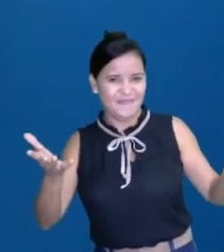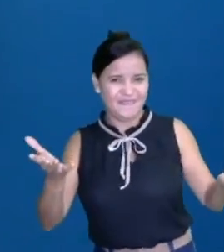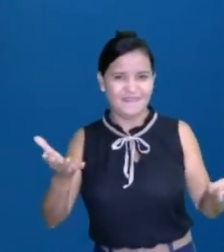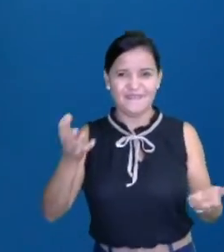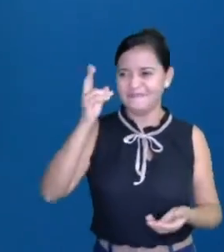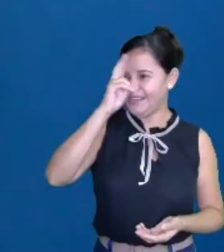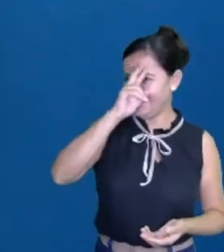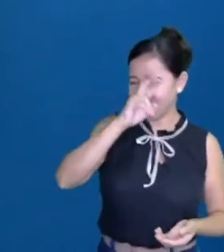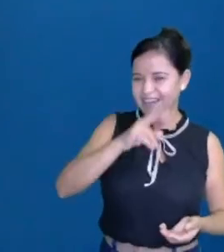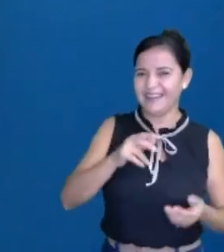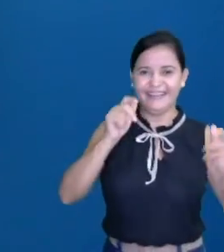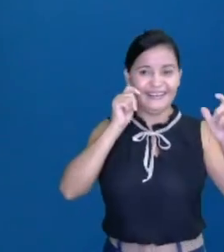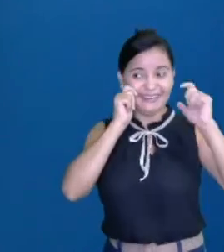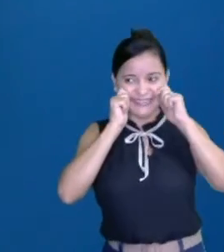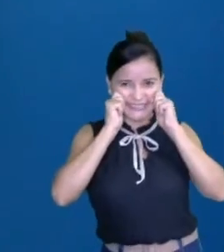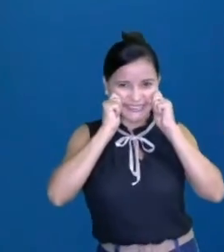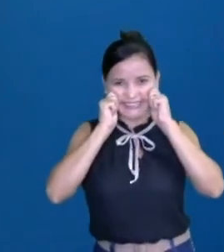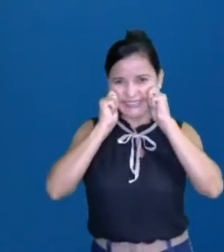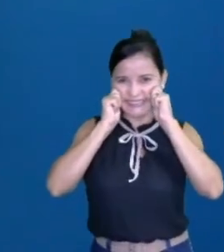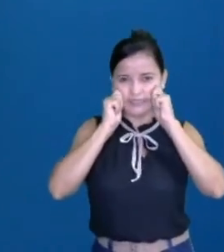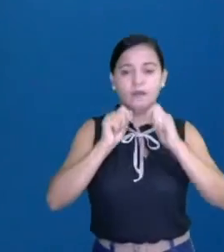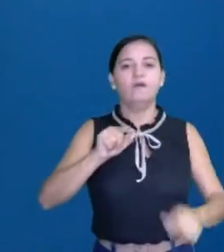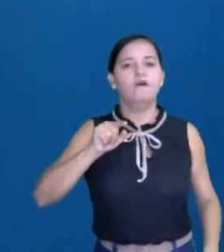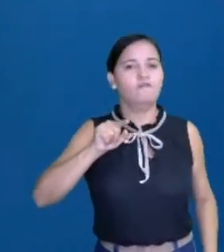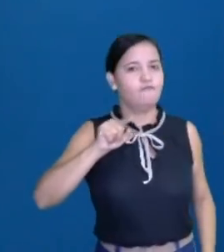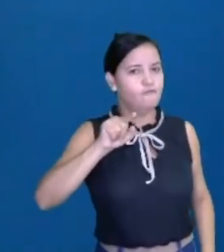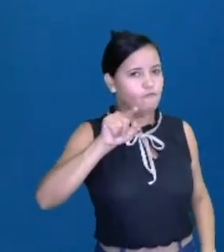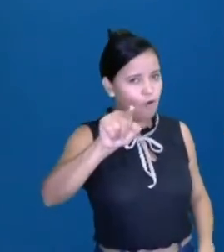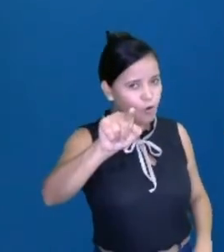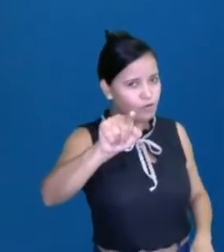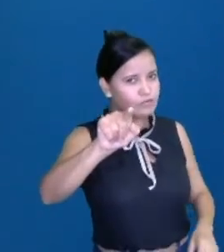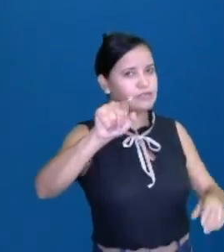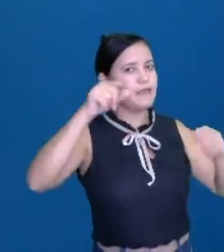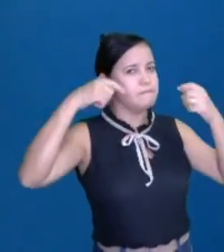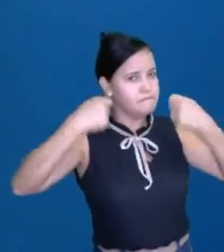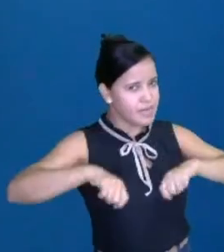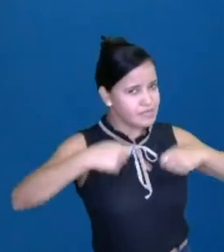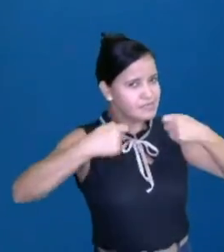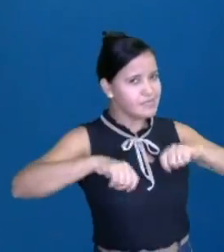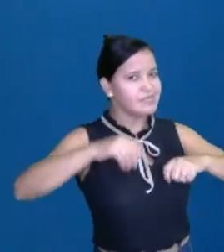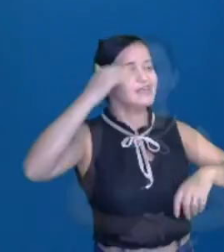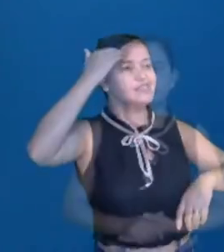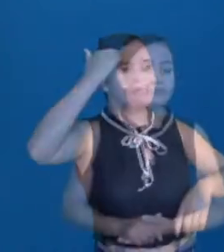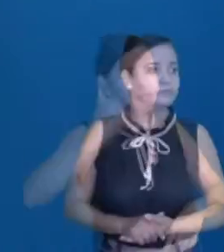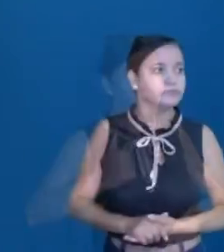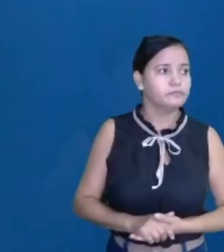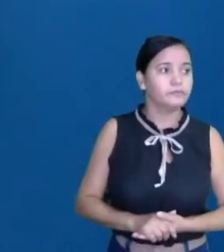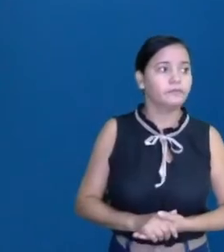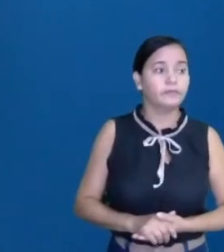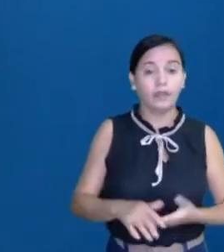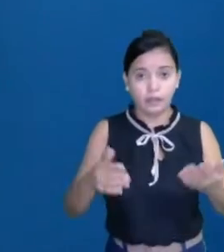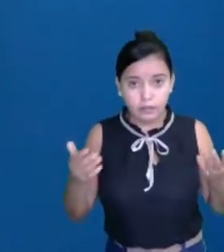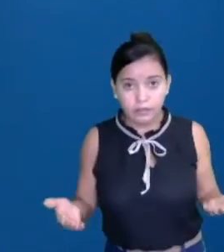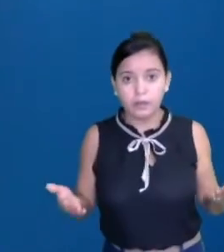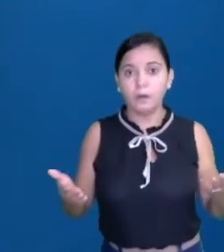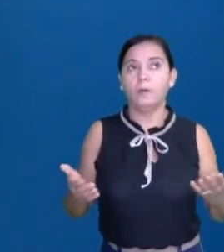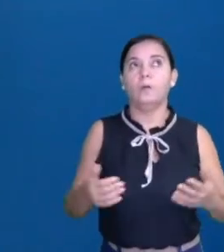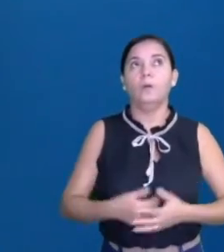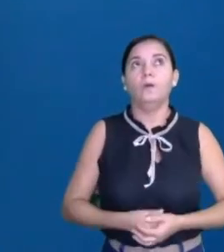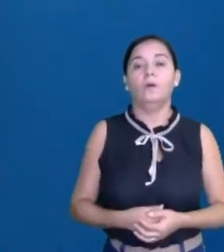aquele momento cuti-cuti. Você precisa saber. Momento, você precisa saber. Então, gente, o que é que o